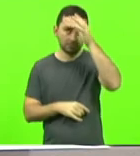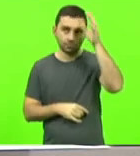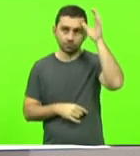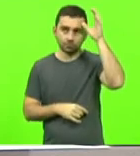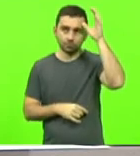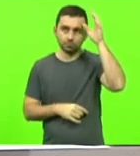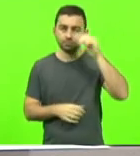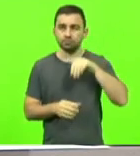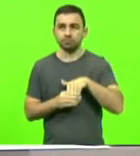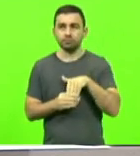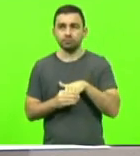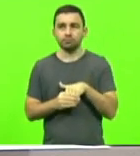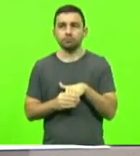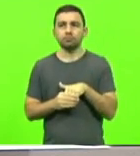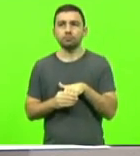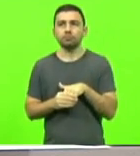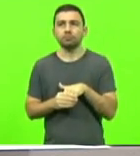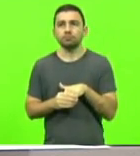votação,